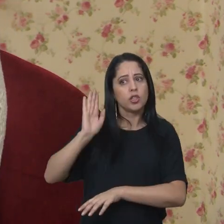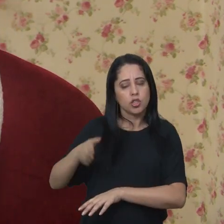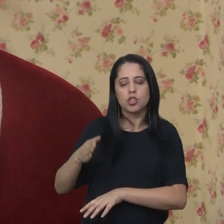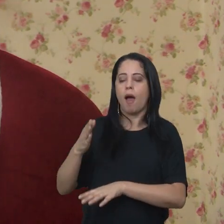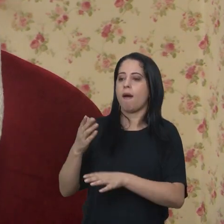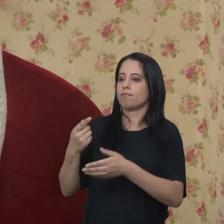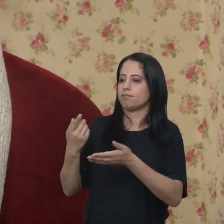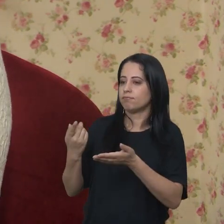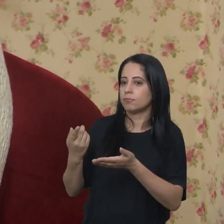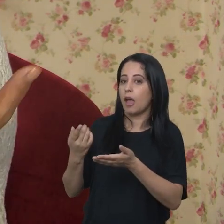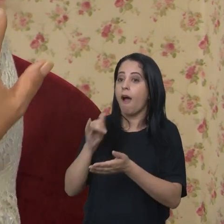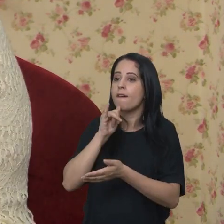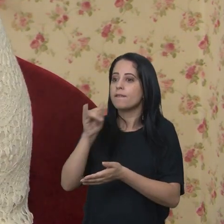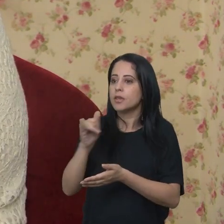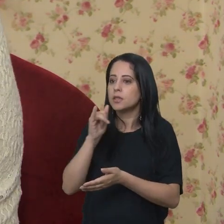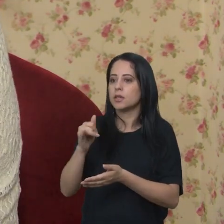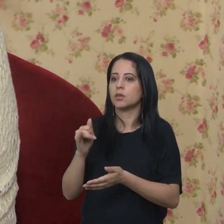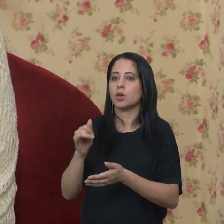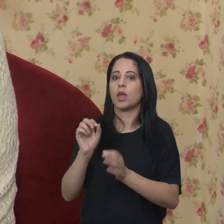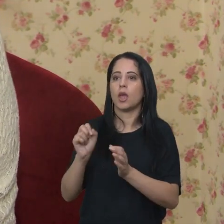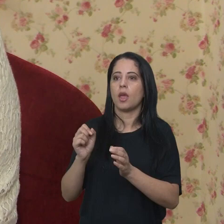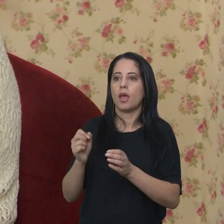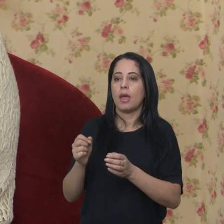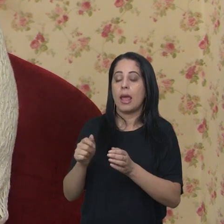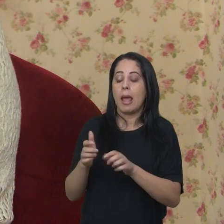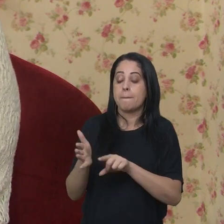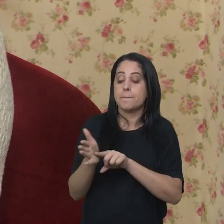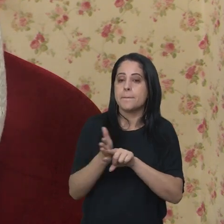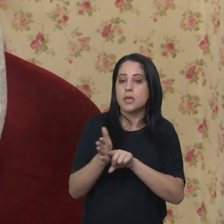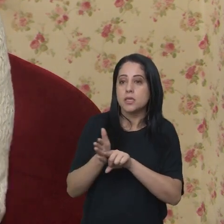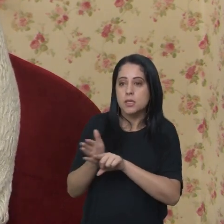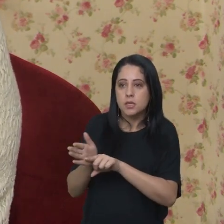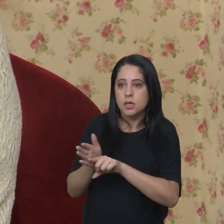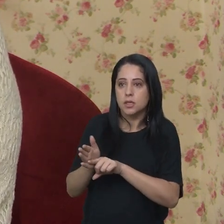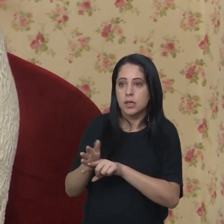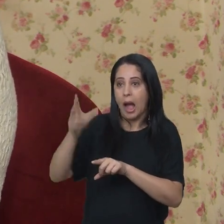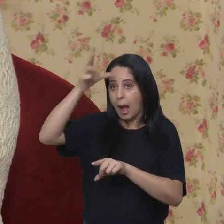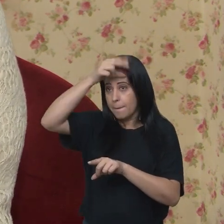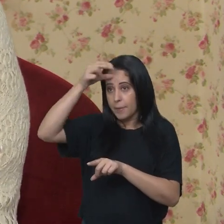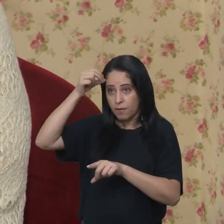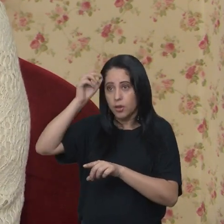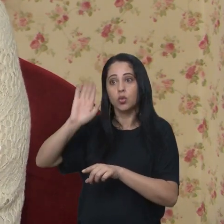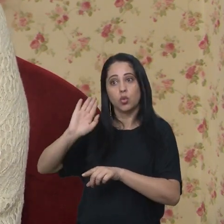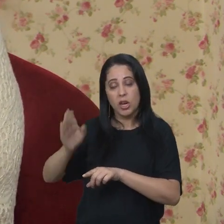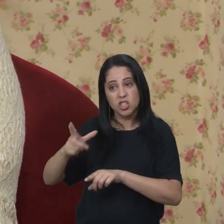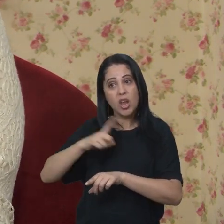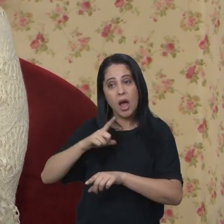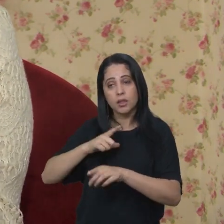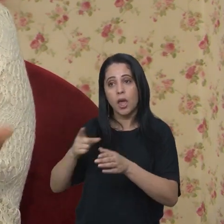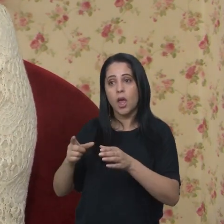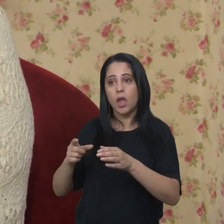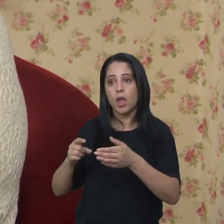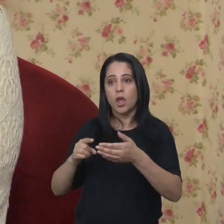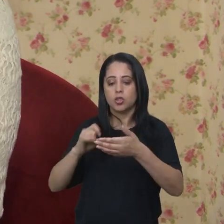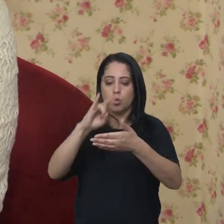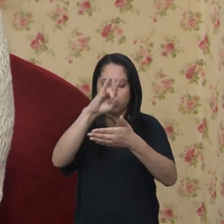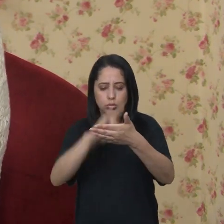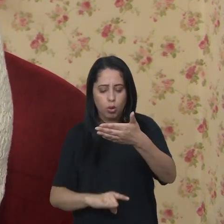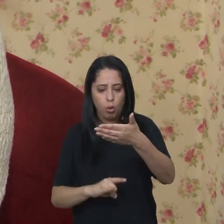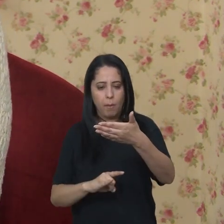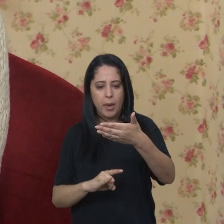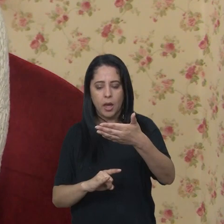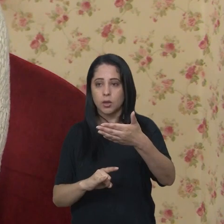quando nessas decisões, e nós estamos alertando, ver vários estudos. E a Prefeitura, inclusive, tem 2 estudos